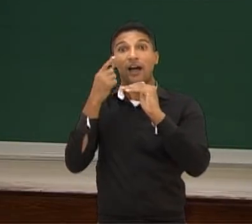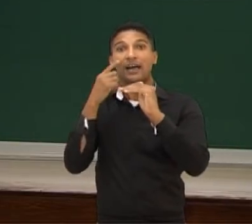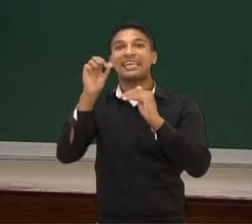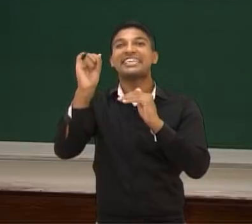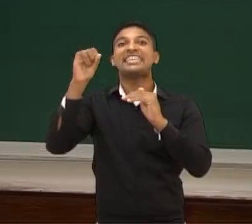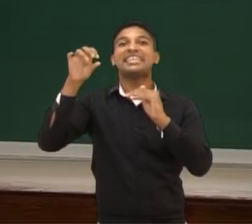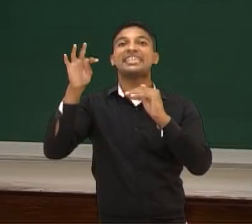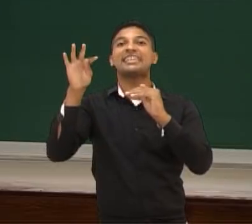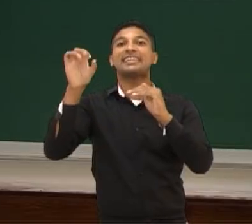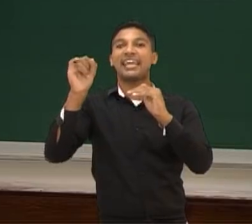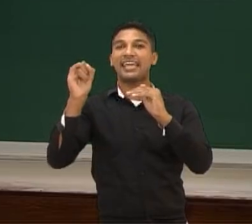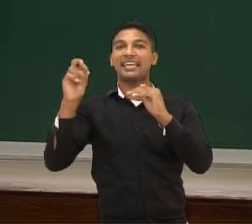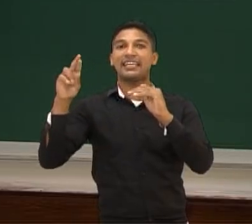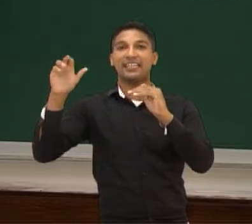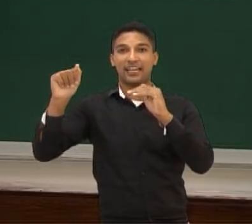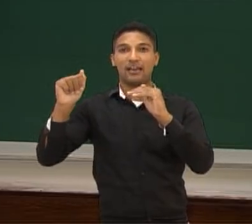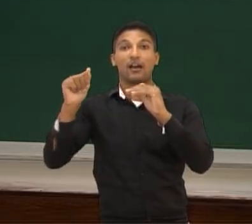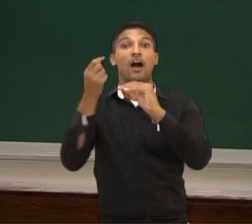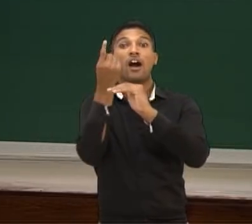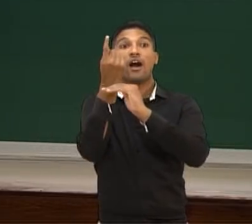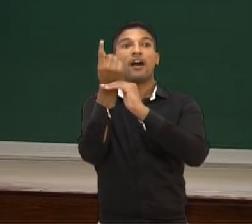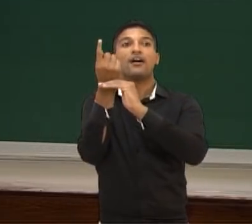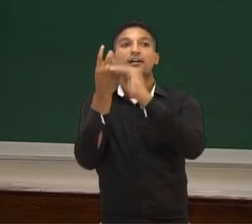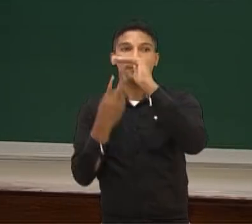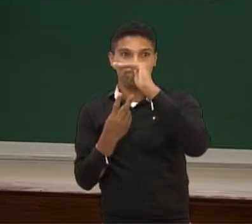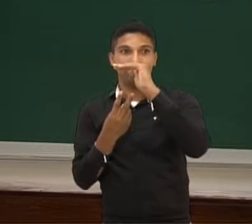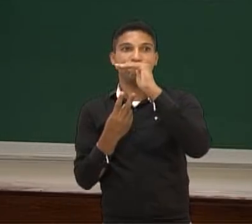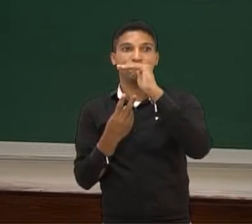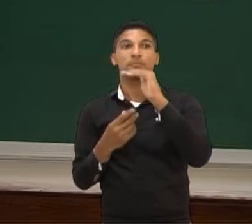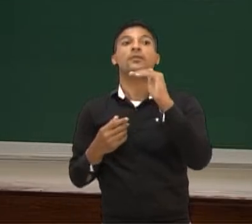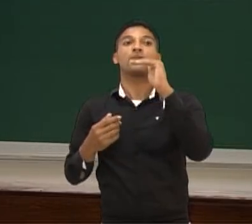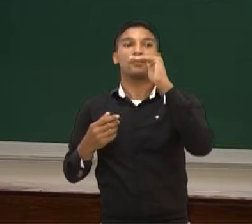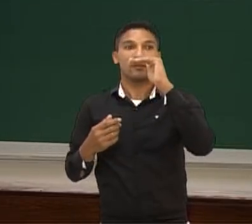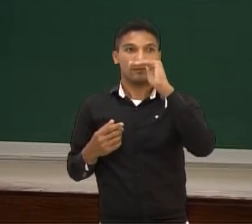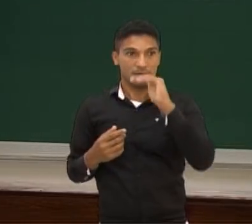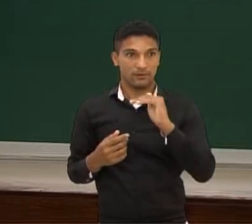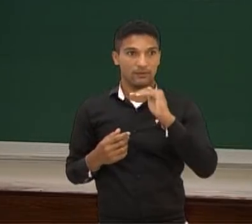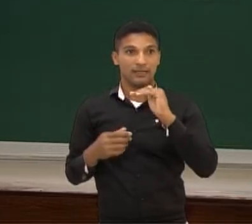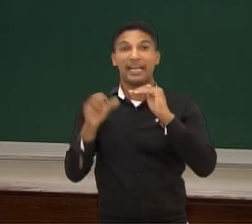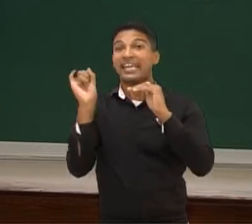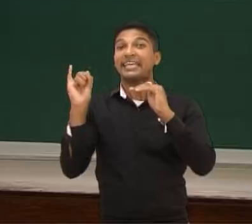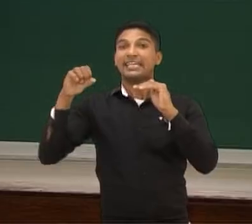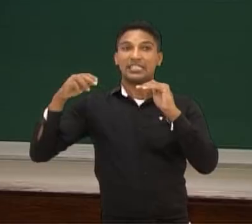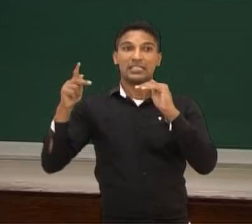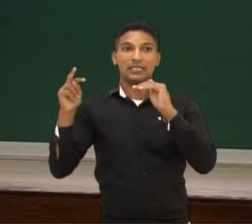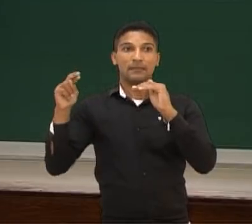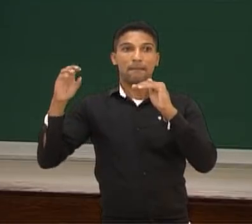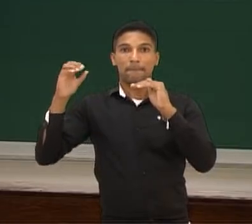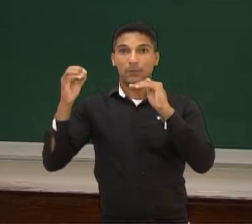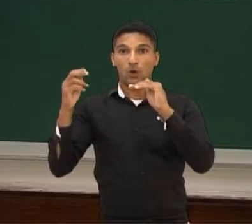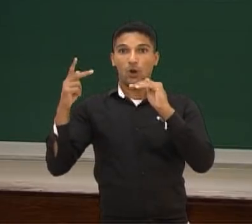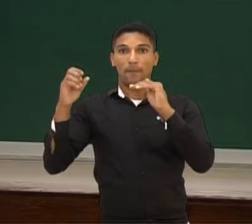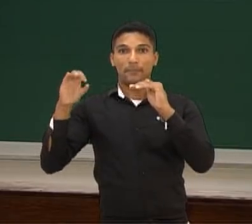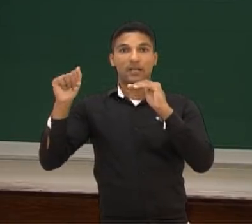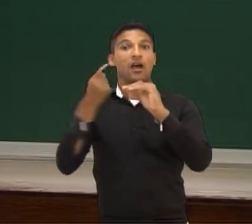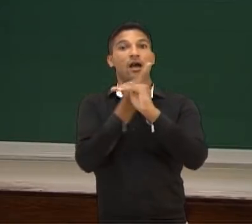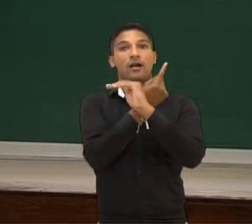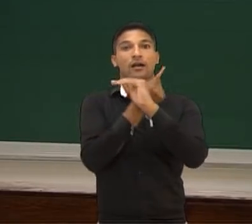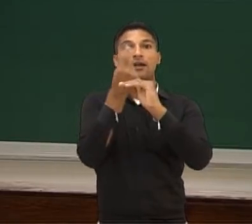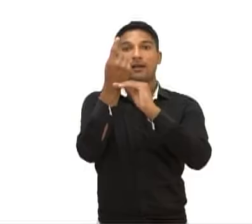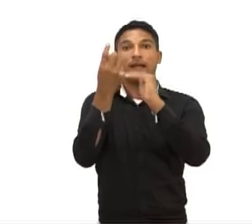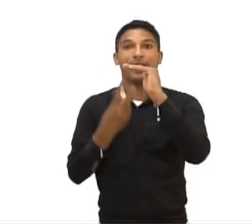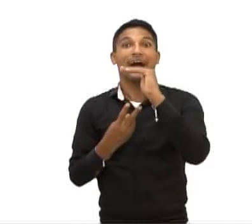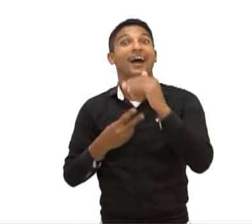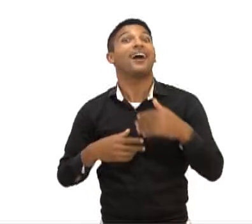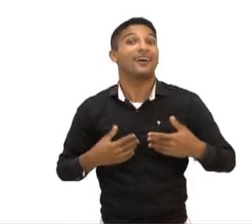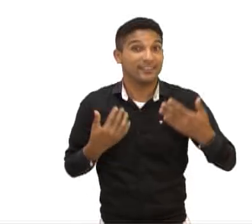fração imprópria é aquela que representa também, como número misto, o quê? Maior do que um inteiro, certo? E nessa aula a gente